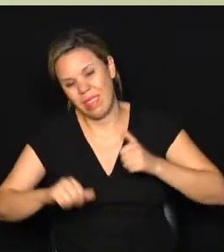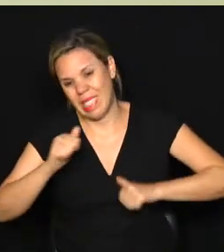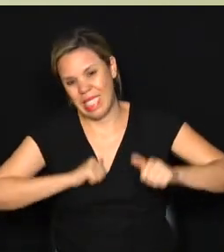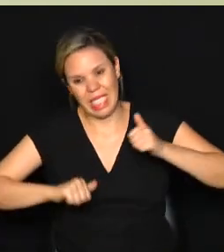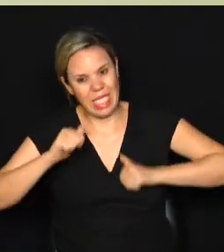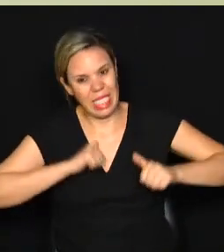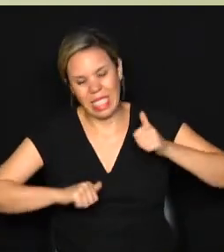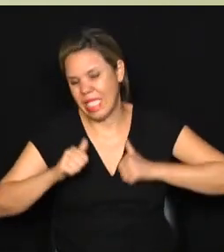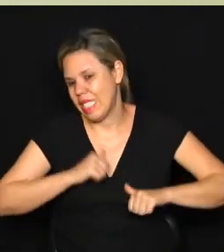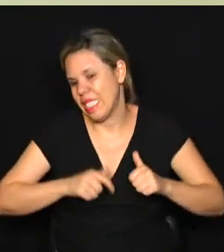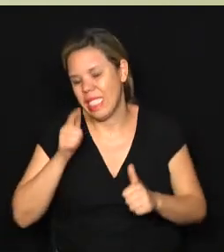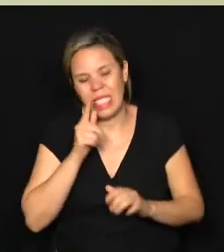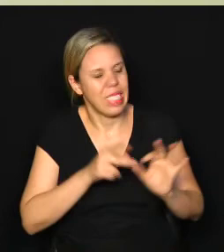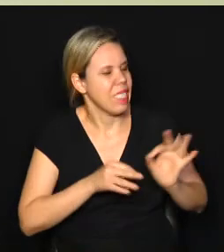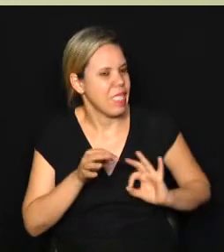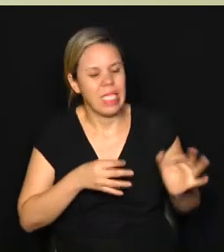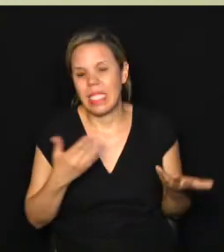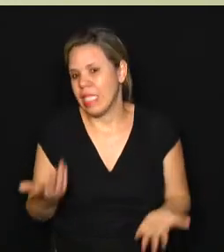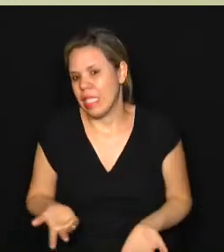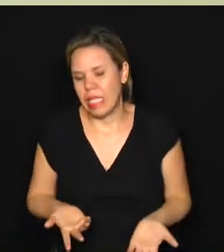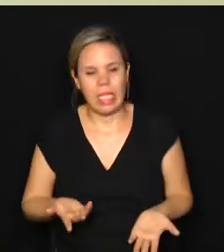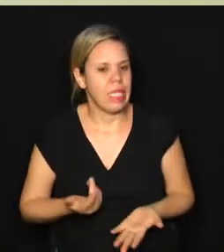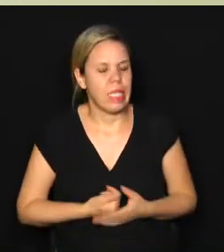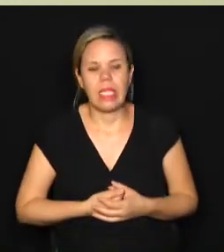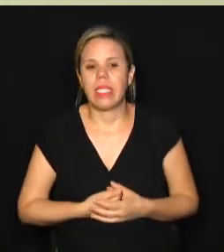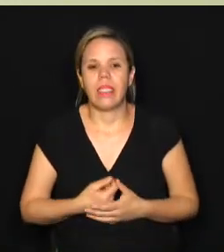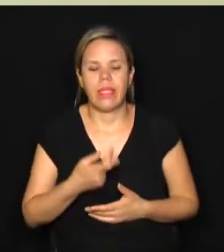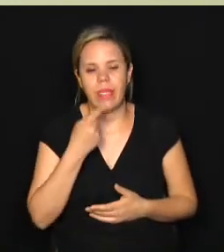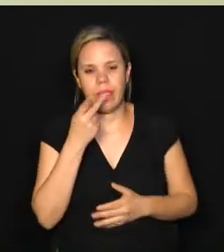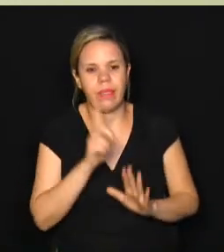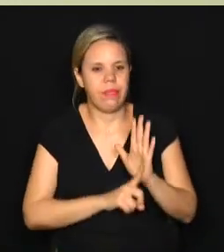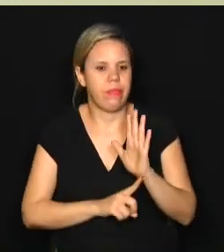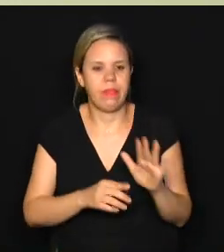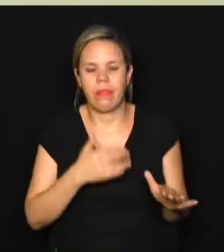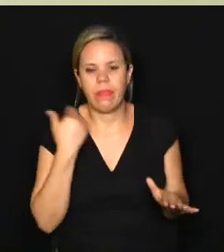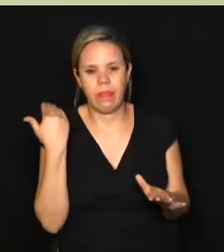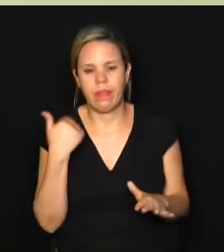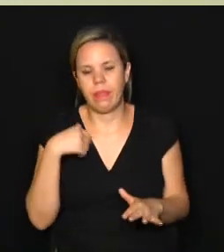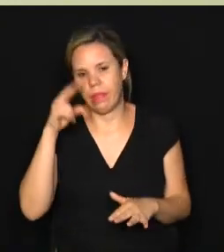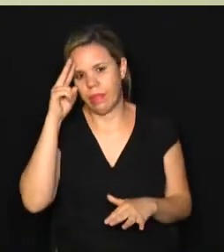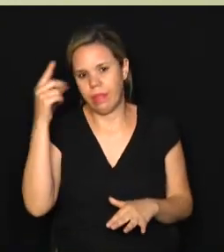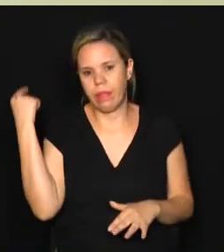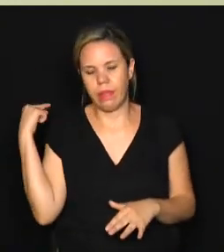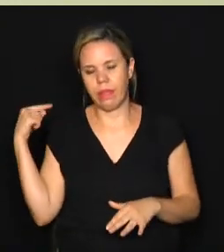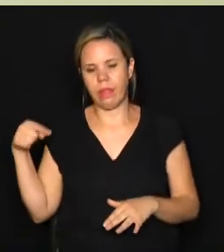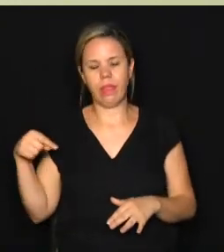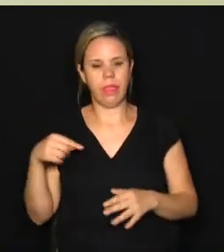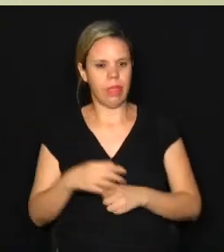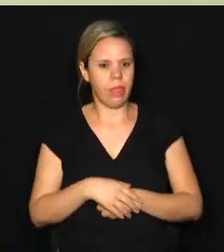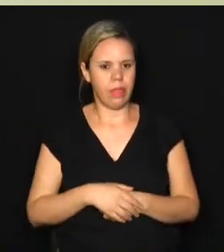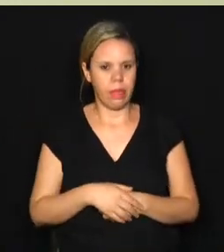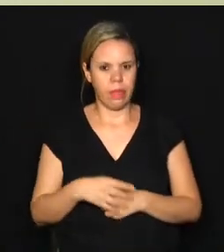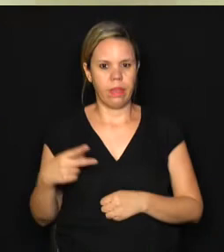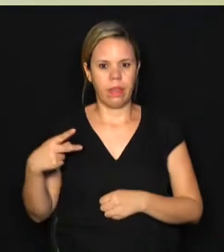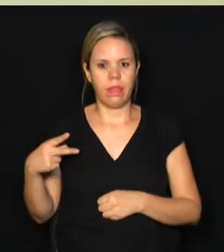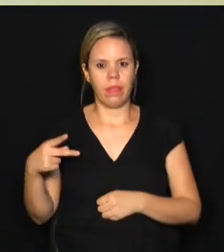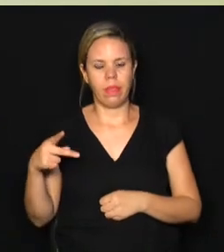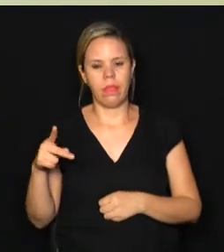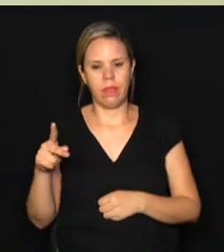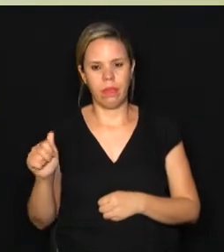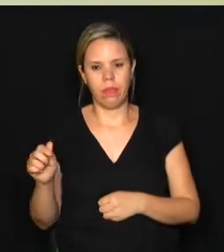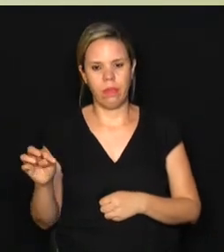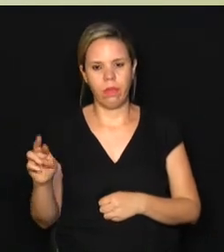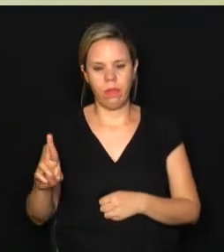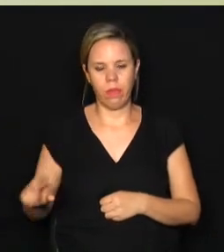de você não conseguir se planejar. E isso que falaram do direito de morrer me lembra muito a questão da pastoral da terra, né? Que a luta